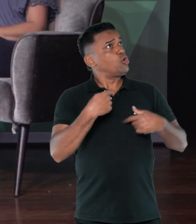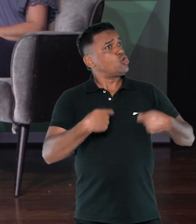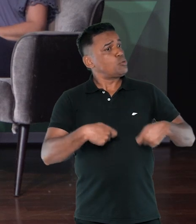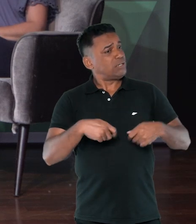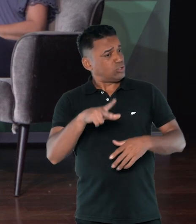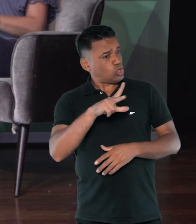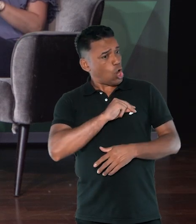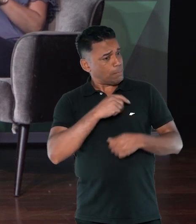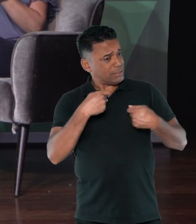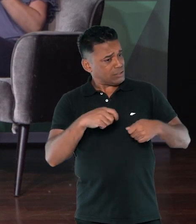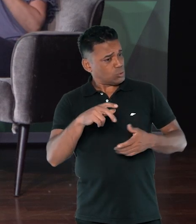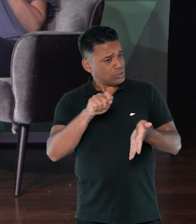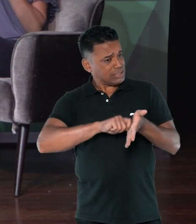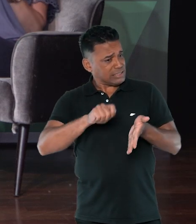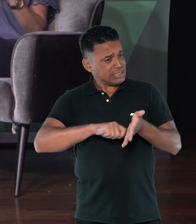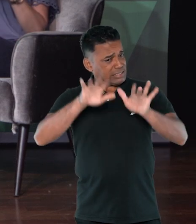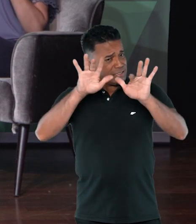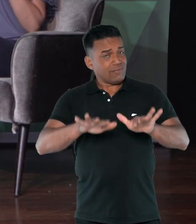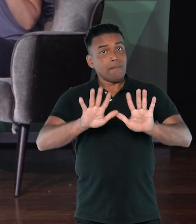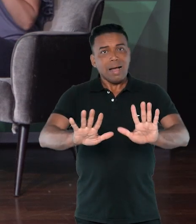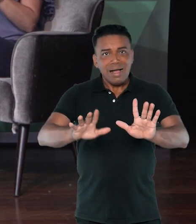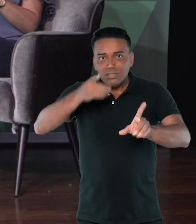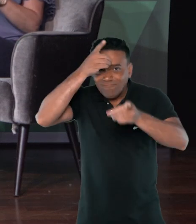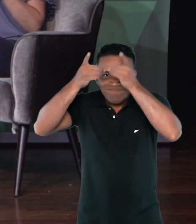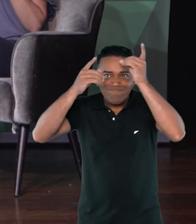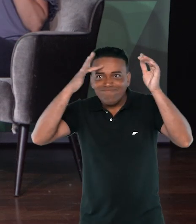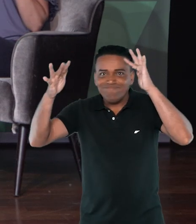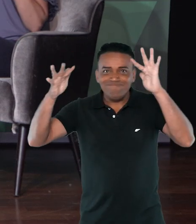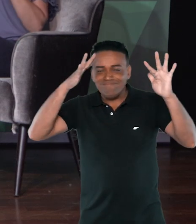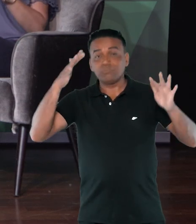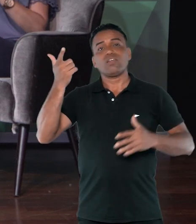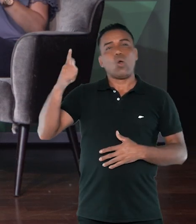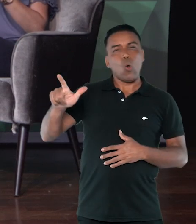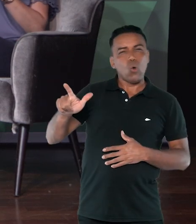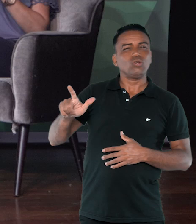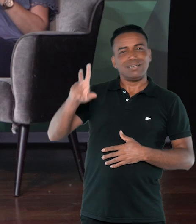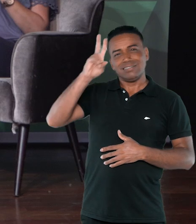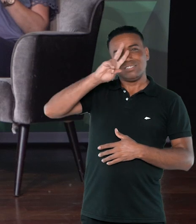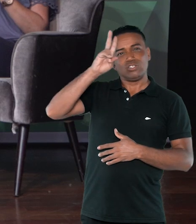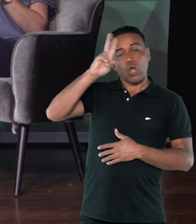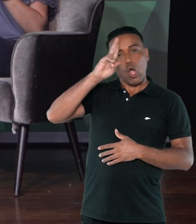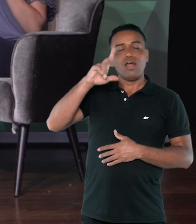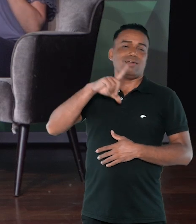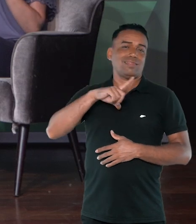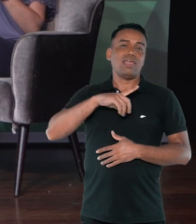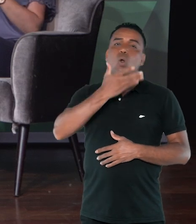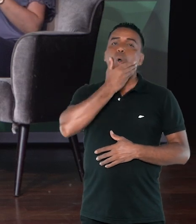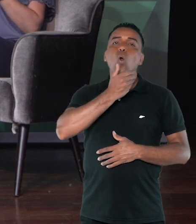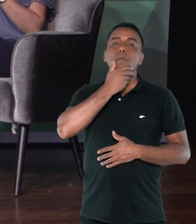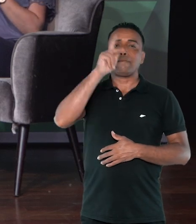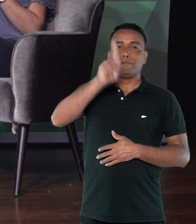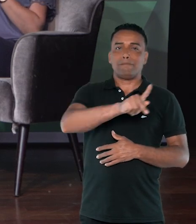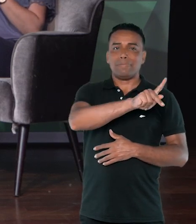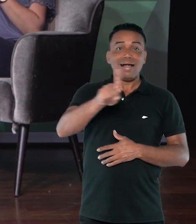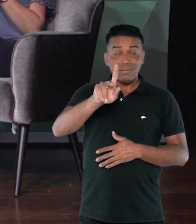ficcionei, né? Tem um outro caso que envolve um padre, ficção. Mas os outros,